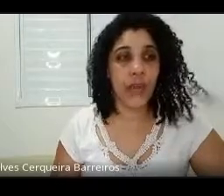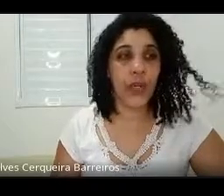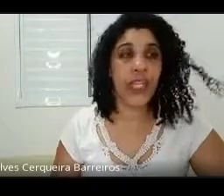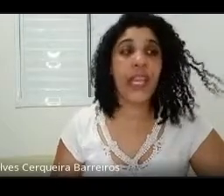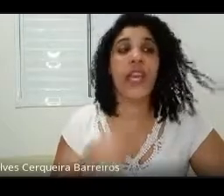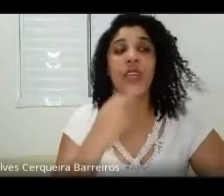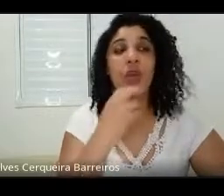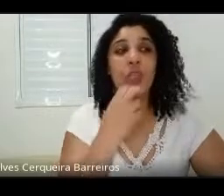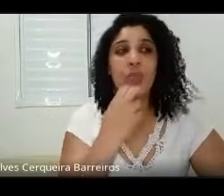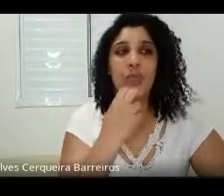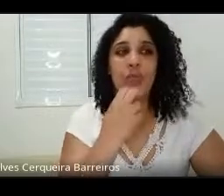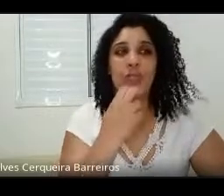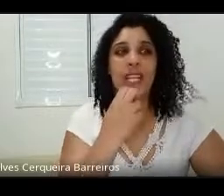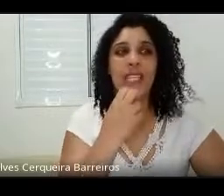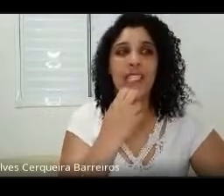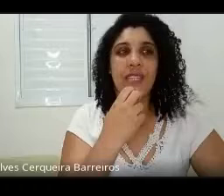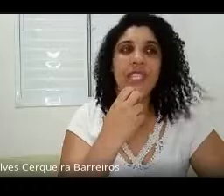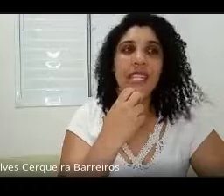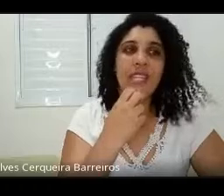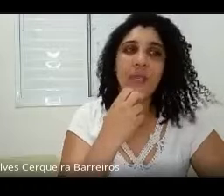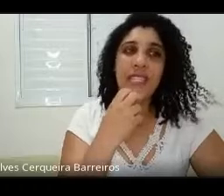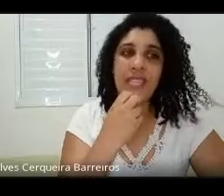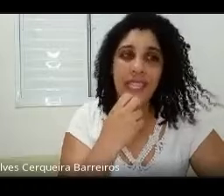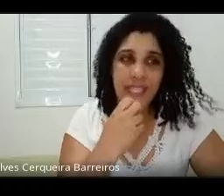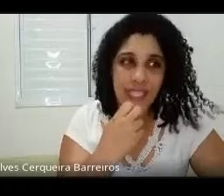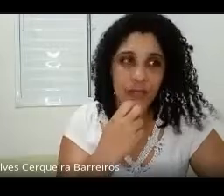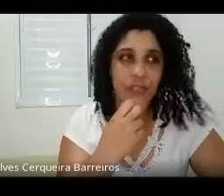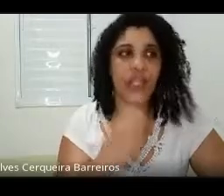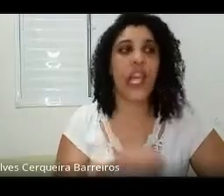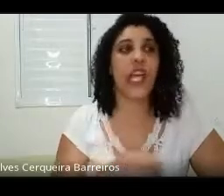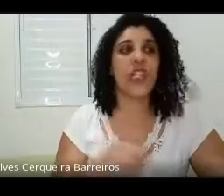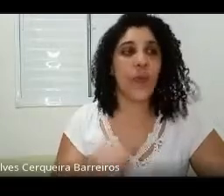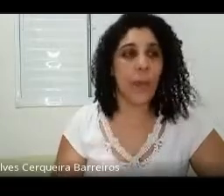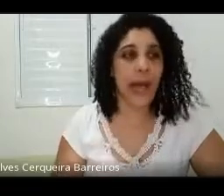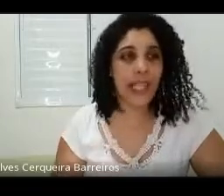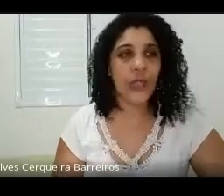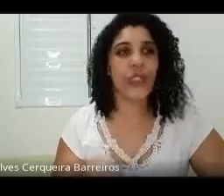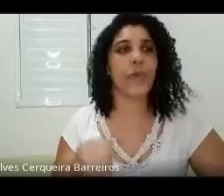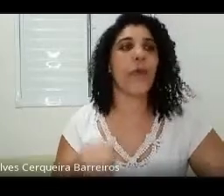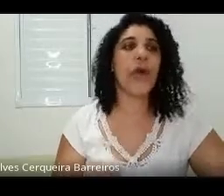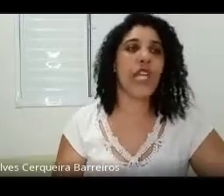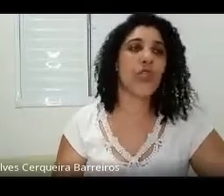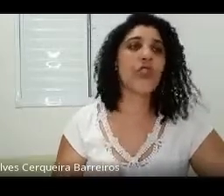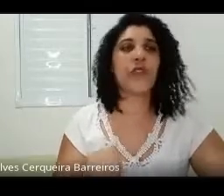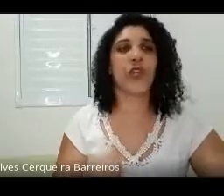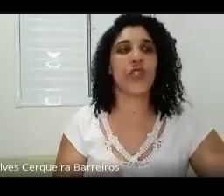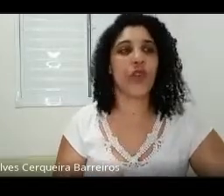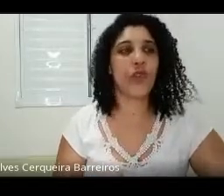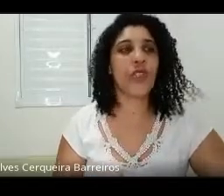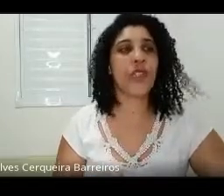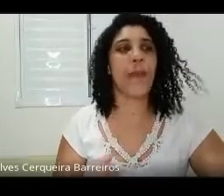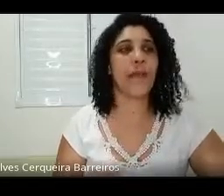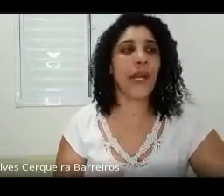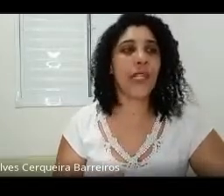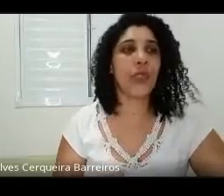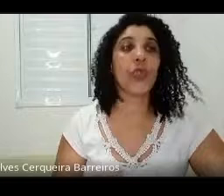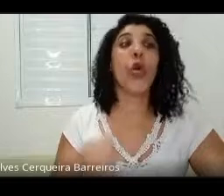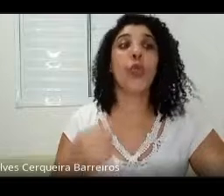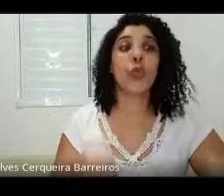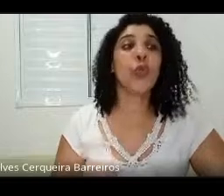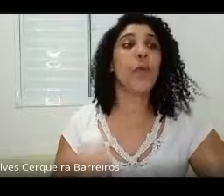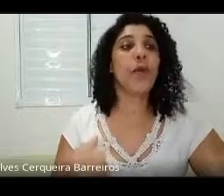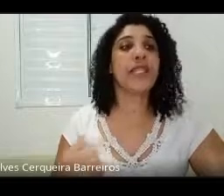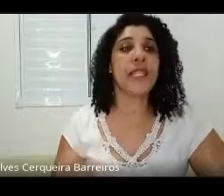de Laborie, que eu gosto muito, quando ela diz que os sinais podem ser agressivos, diplomáticos, poéticos, filosóficos,